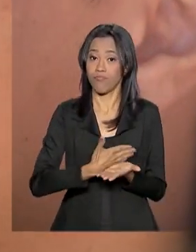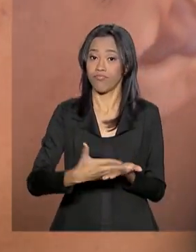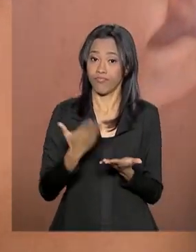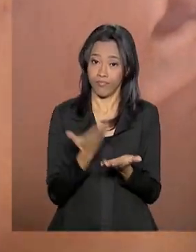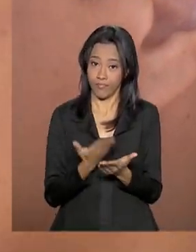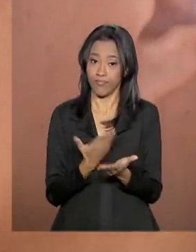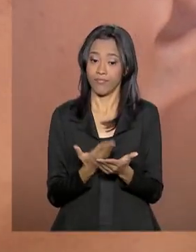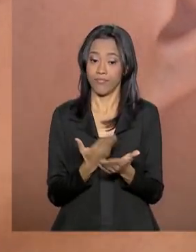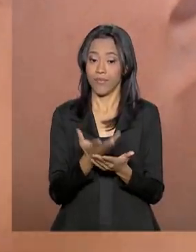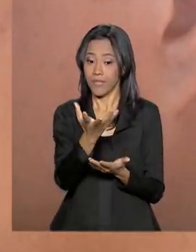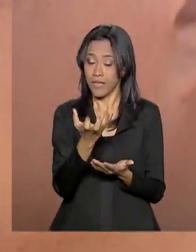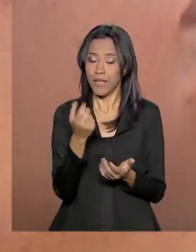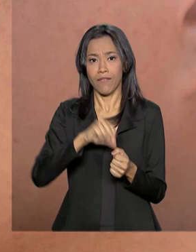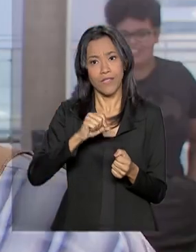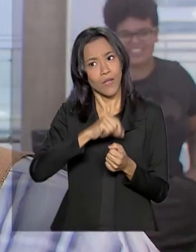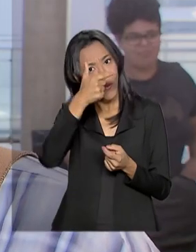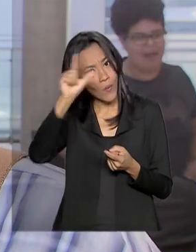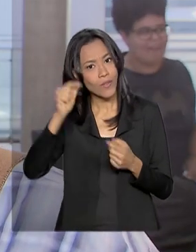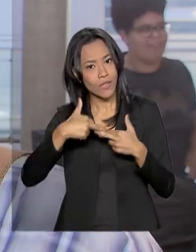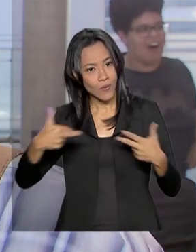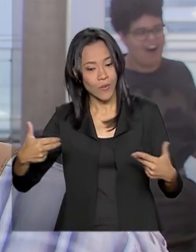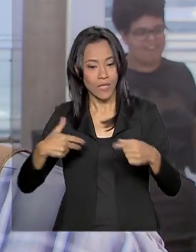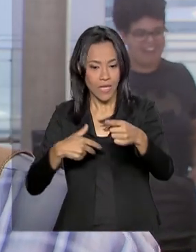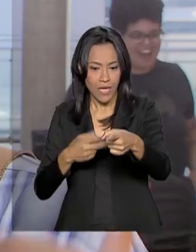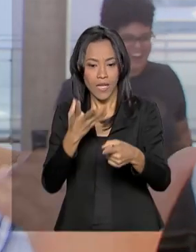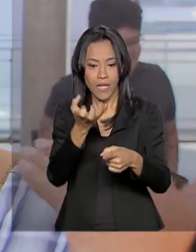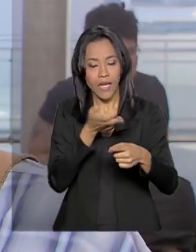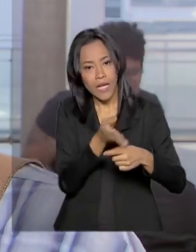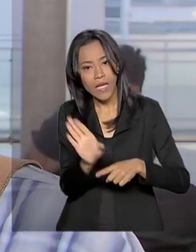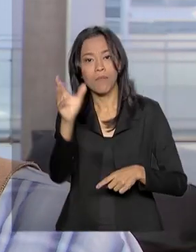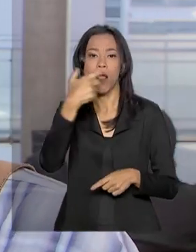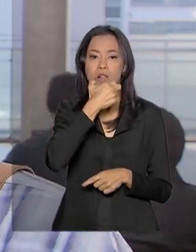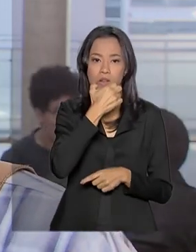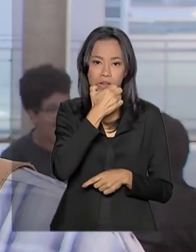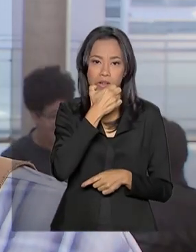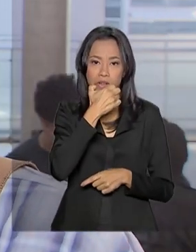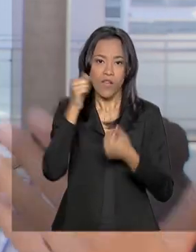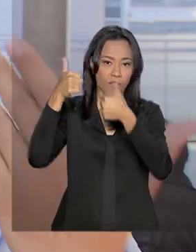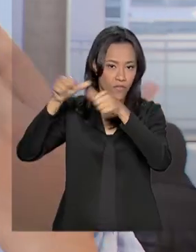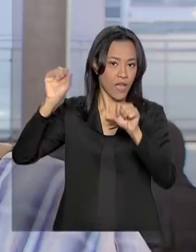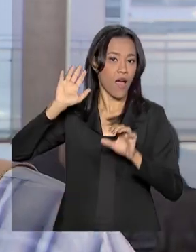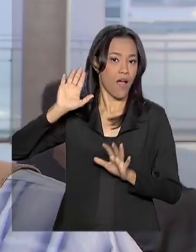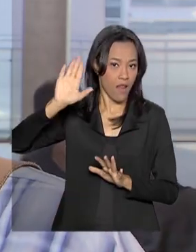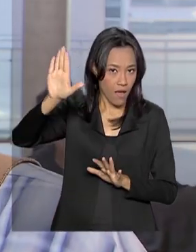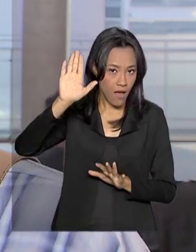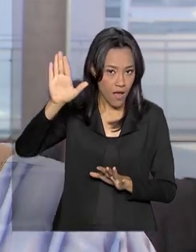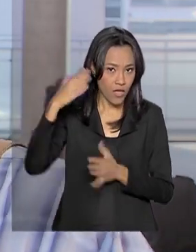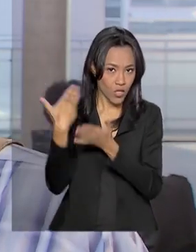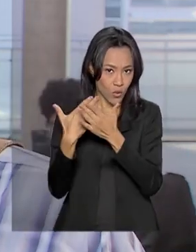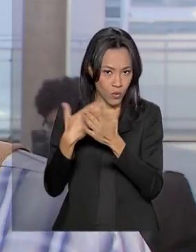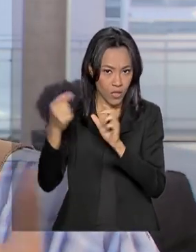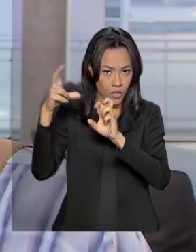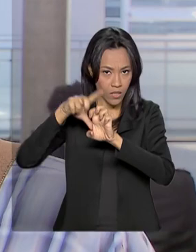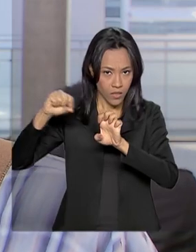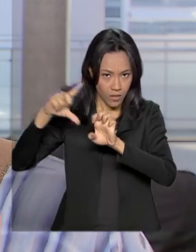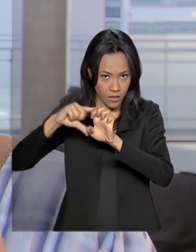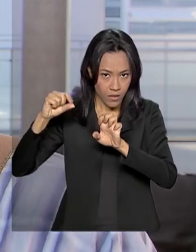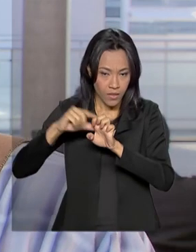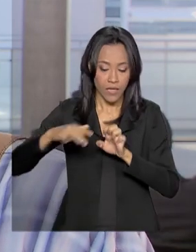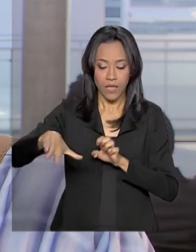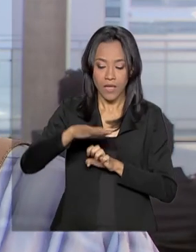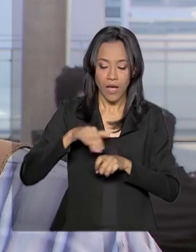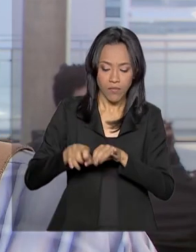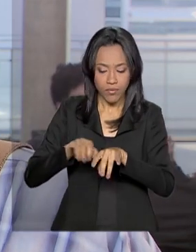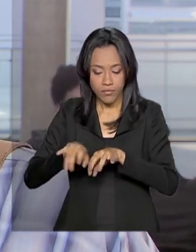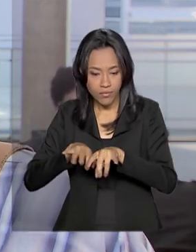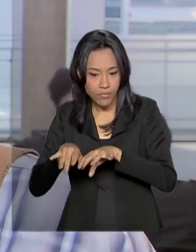pensa em alçar voos mais altos. Eu vou fazer um intercâmbio em Londres, vou passar um tempo lá estudando empreendedorismo e mídias digitais, que é a minha área, que eu